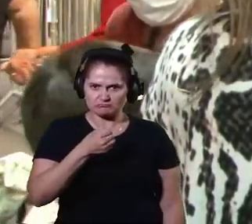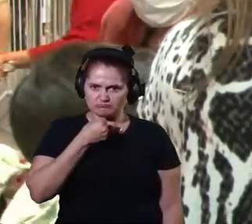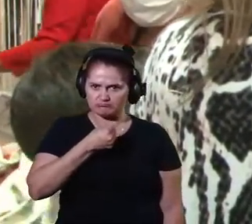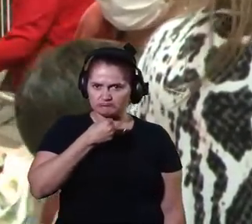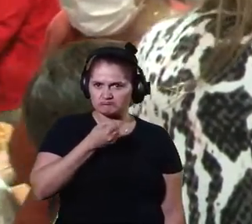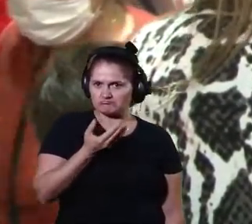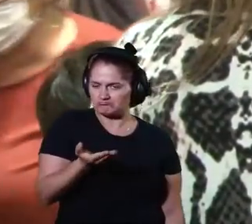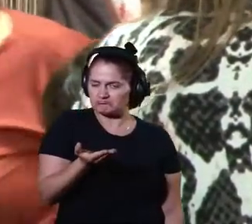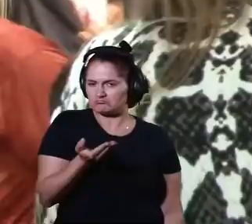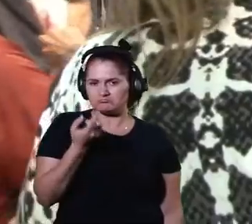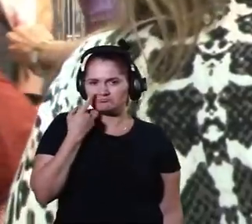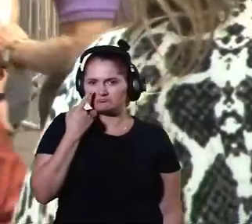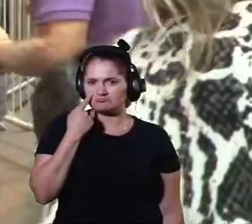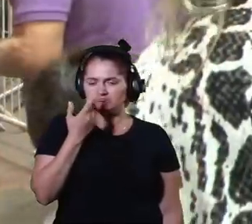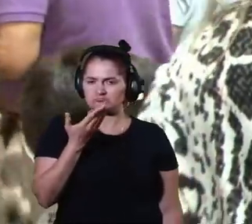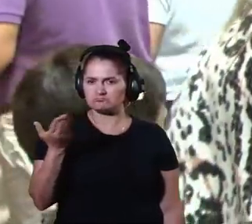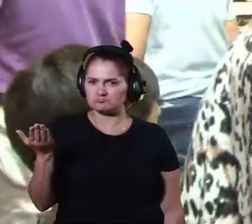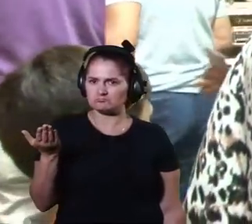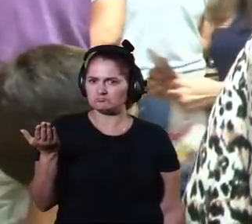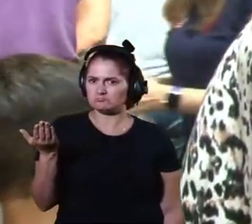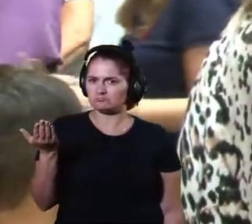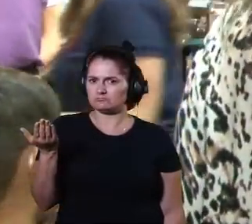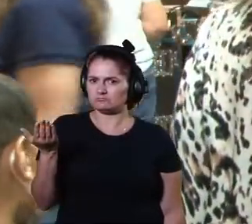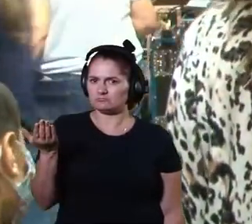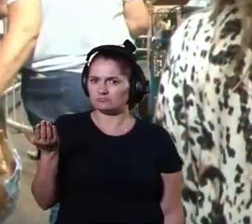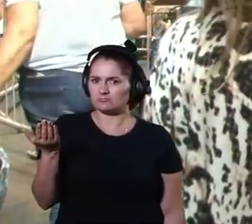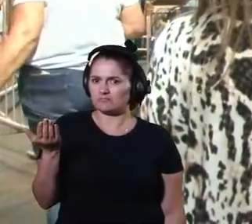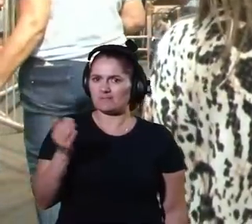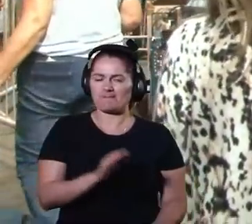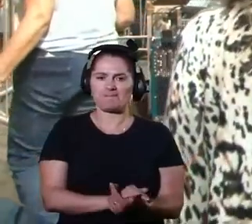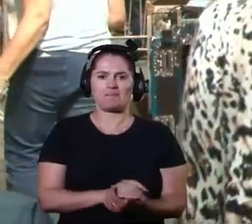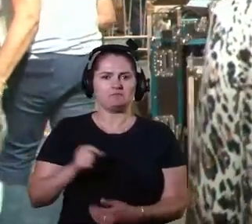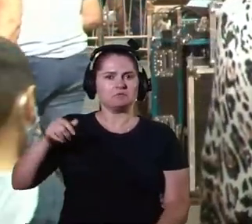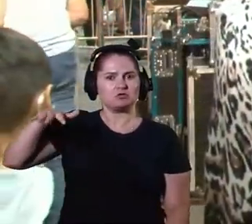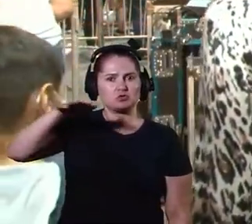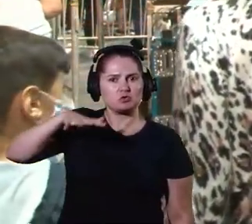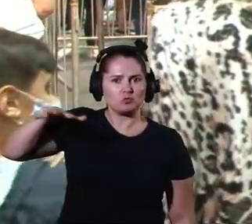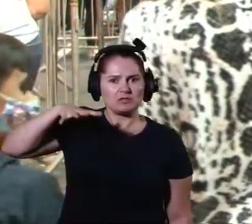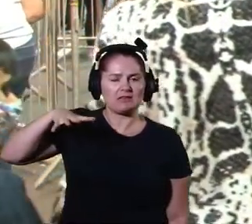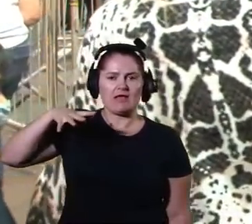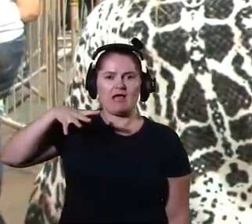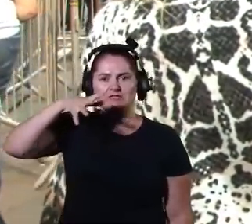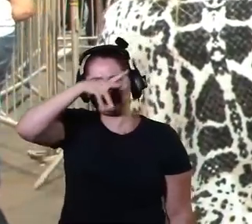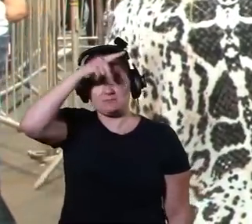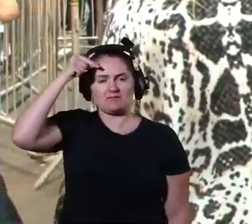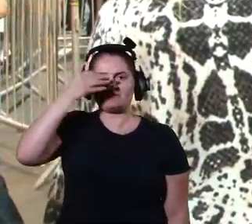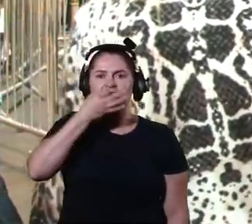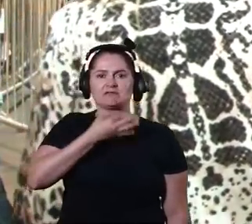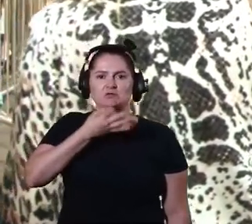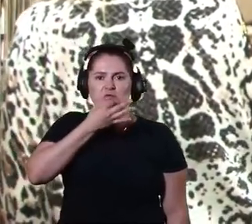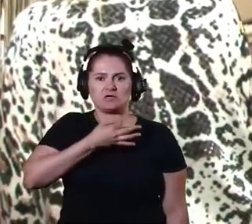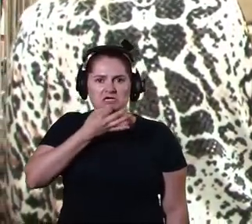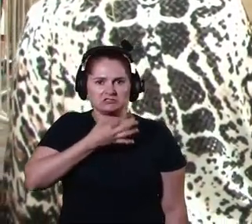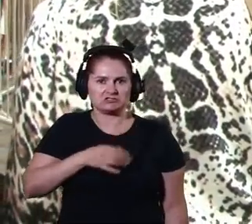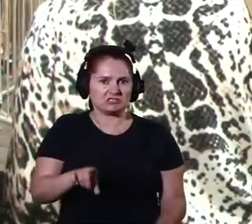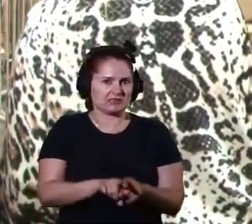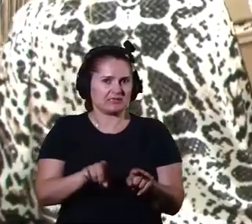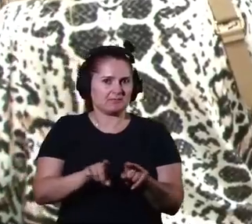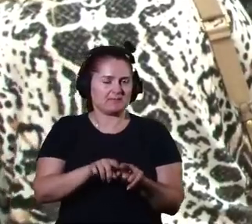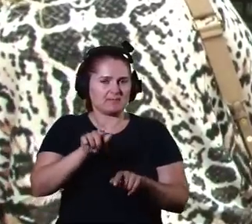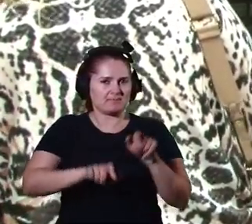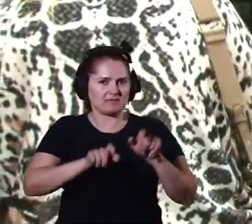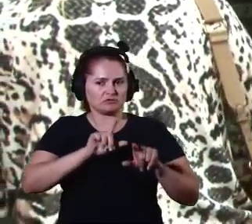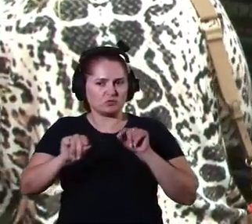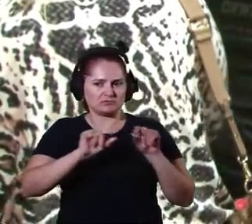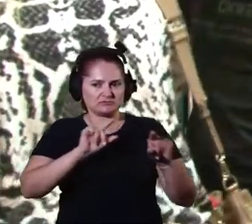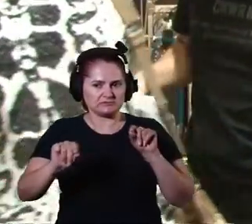a manifestação da própria autoridade, o prefeito de Caxias do Sul, que as pessoas também estão saindo, senão eu